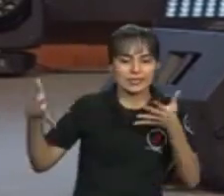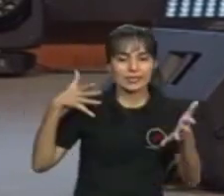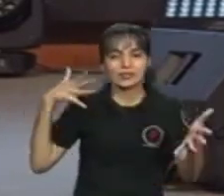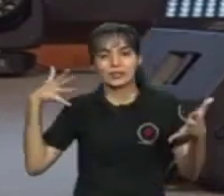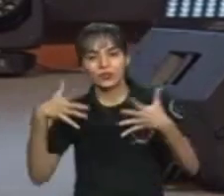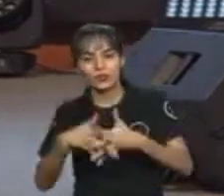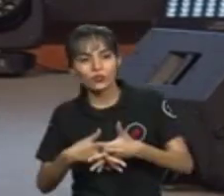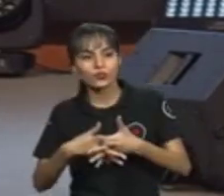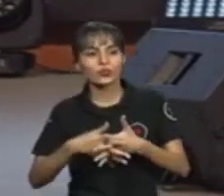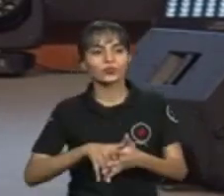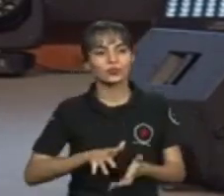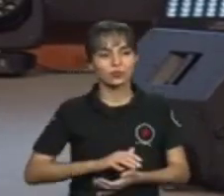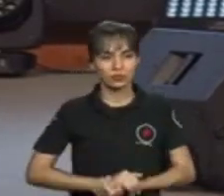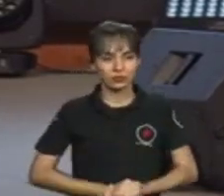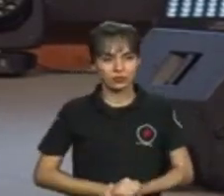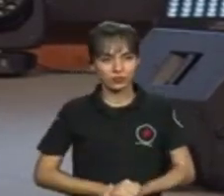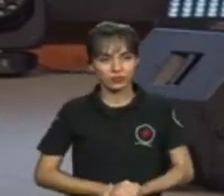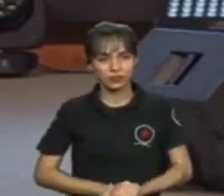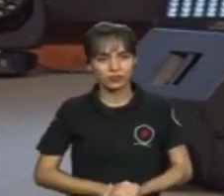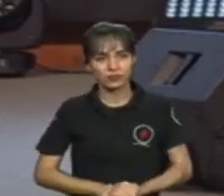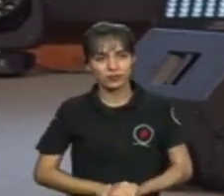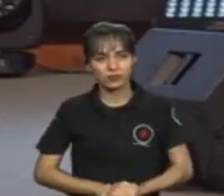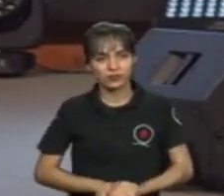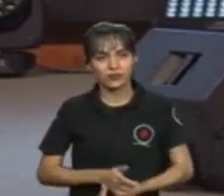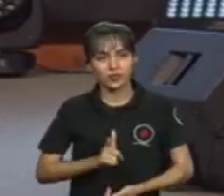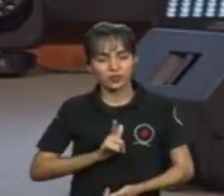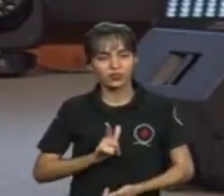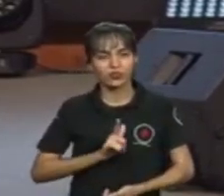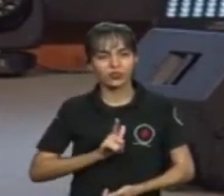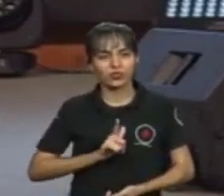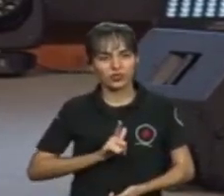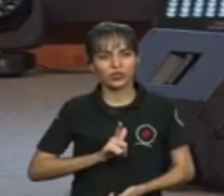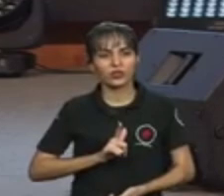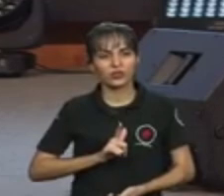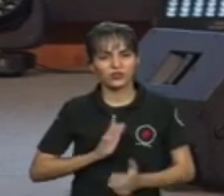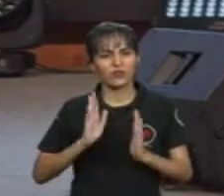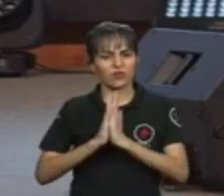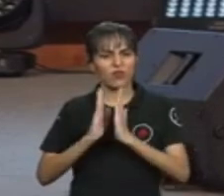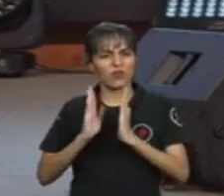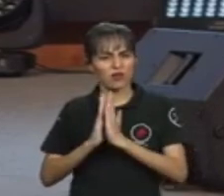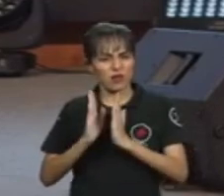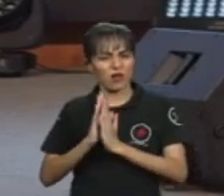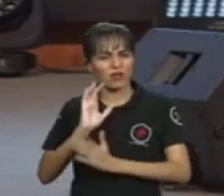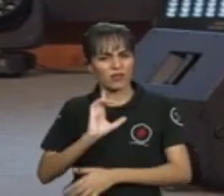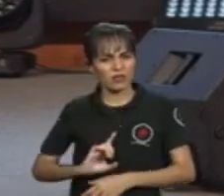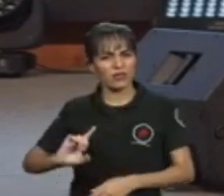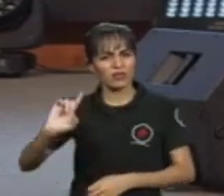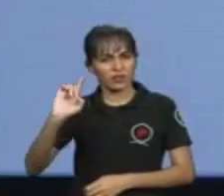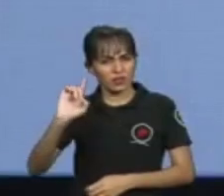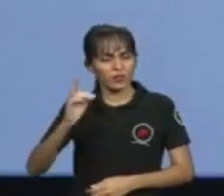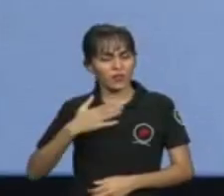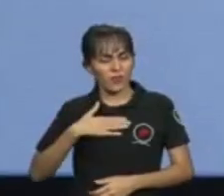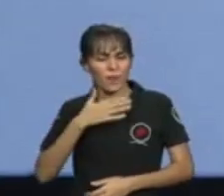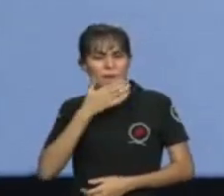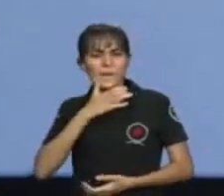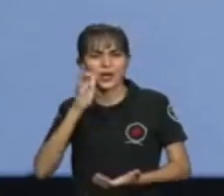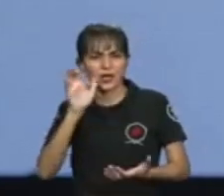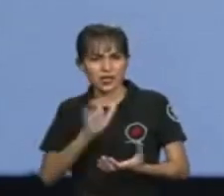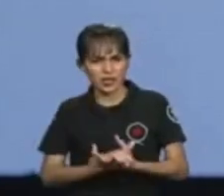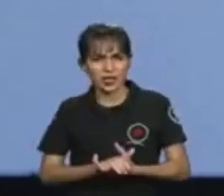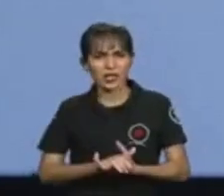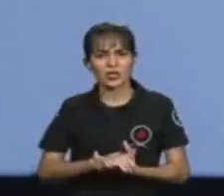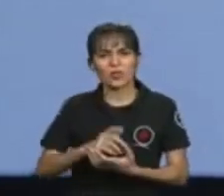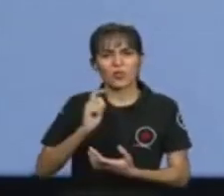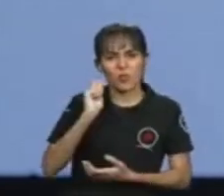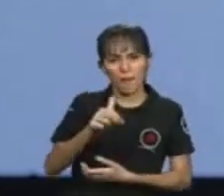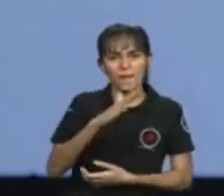contradição. E eu tinha feito, eu tinha orado ao Senhor quando meu marido sofreu o